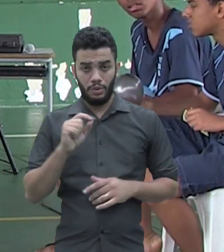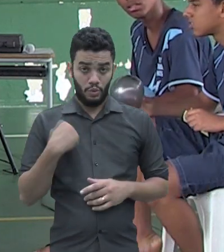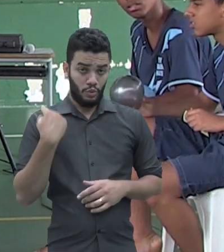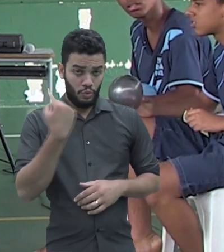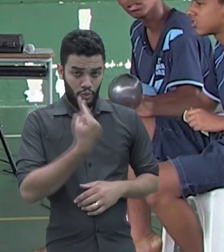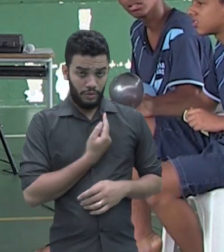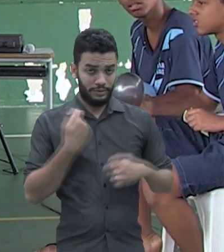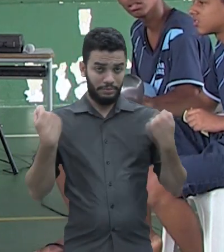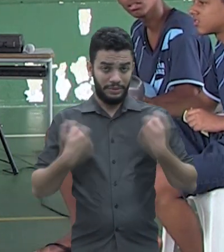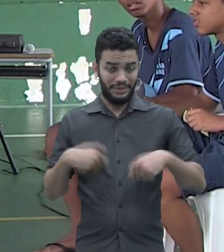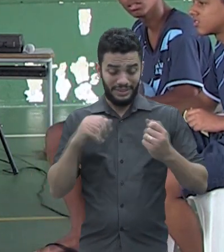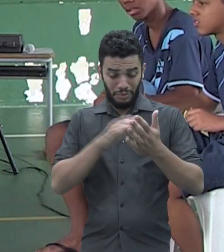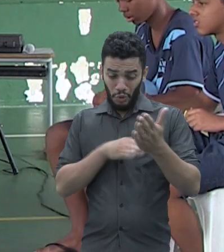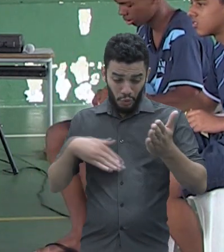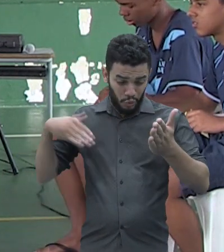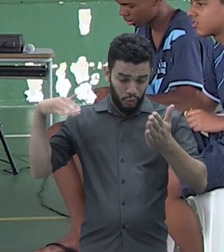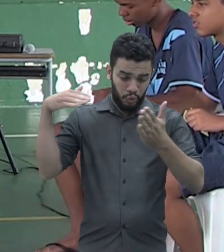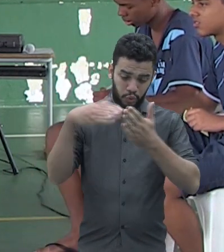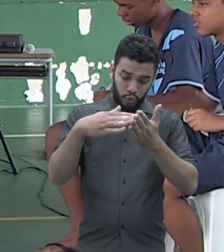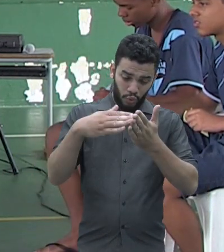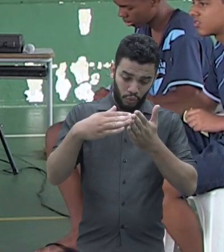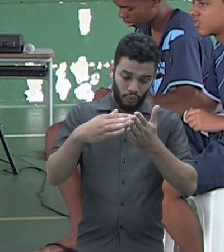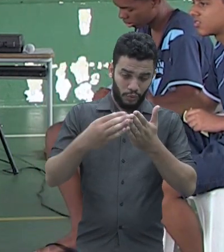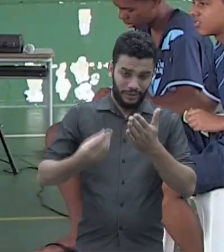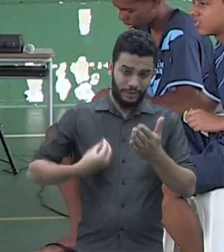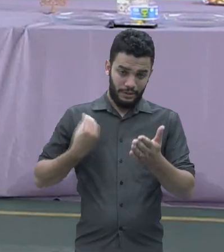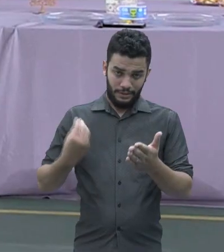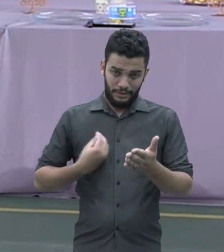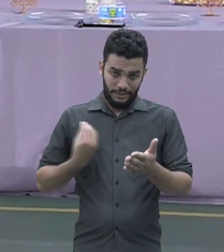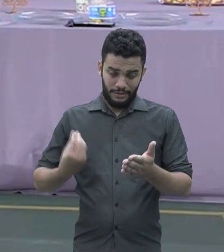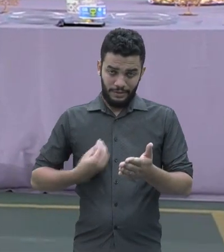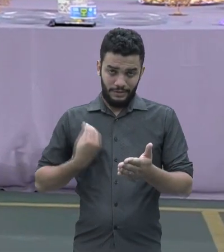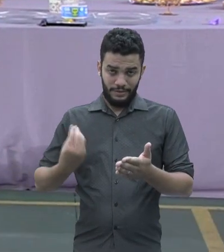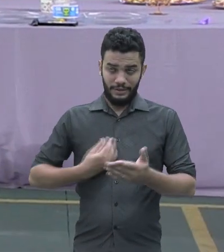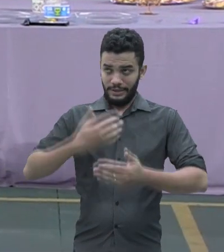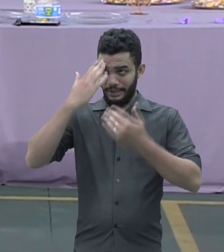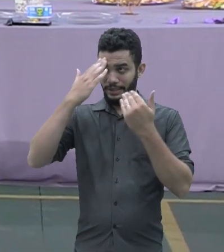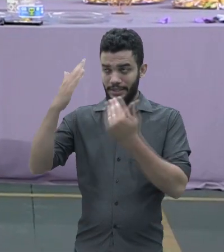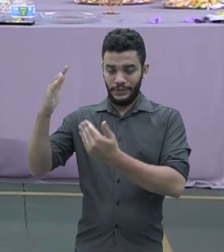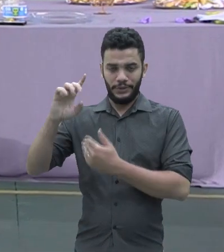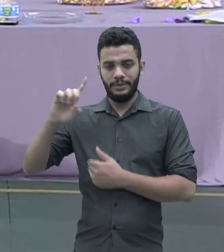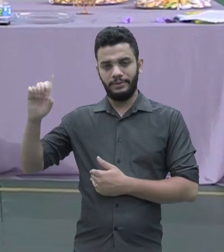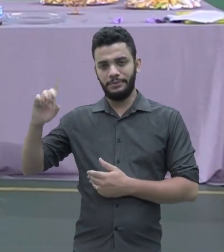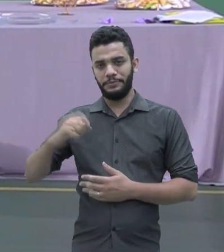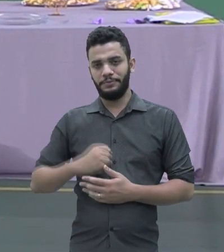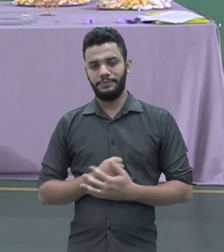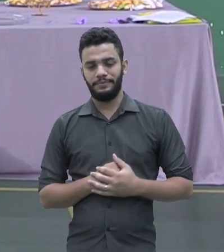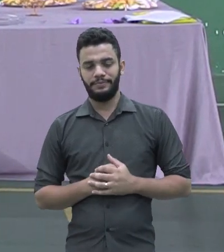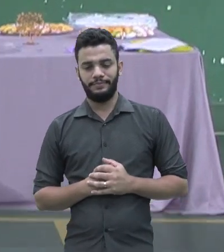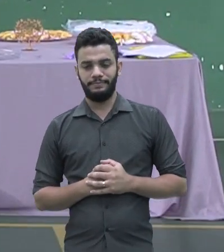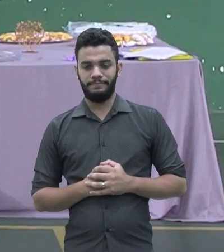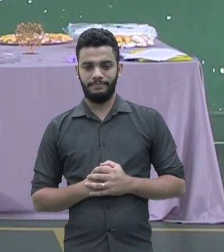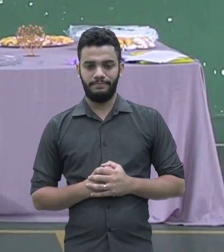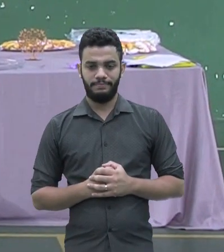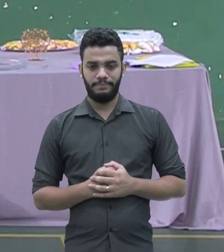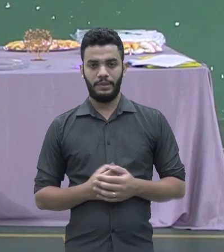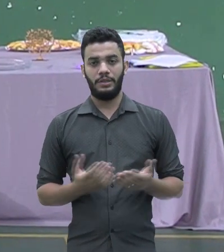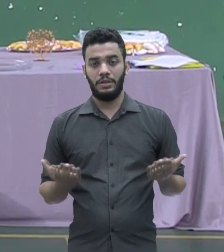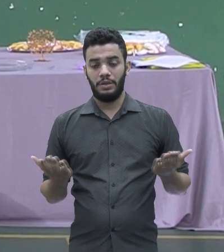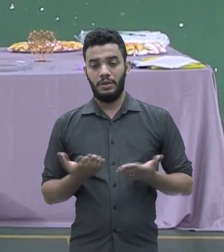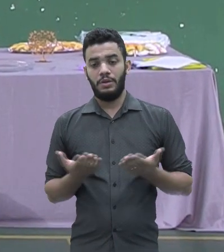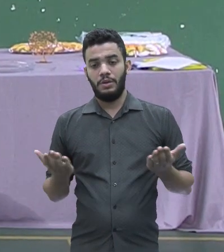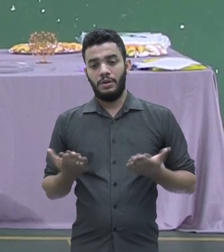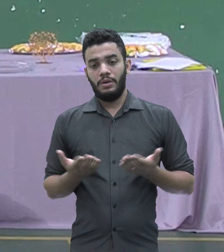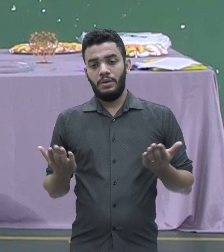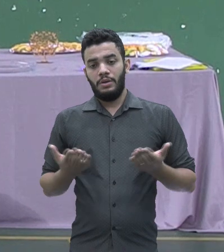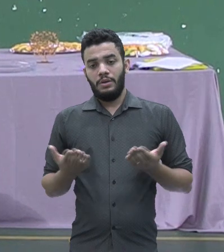ser gratos por tudo. Gratos por tudo. Ok. Agora eu vou contar para vocês a história do jogo